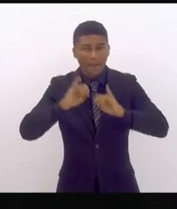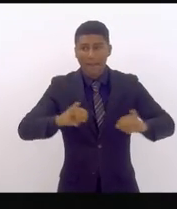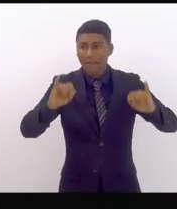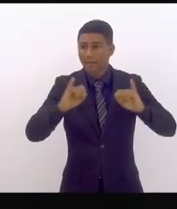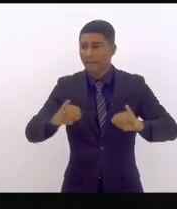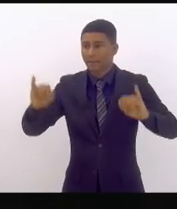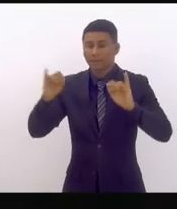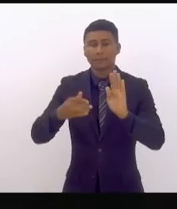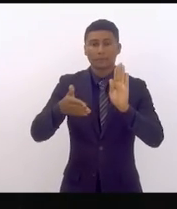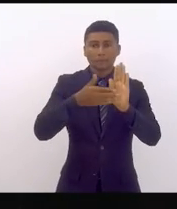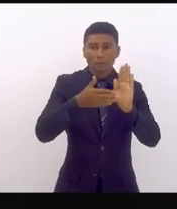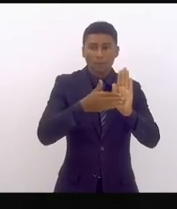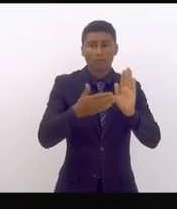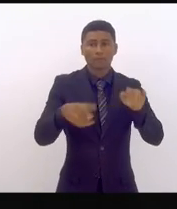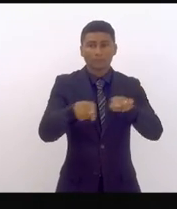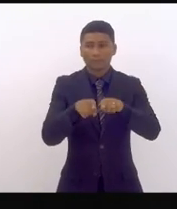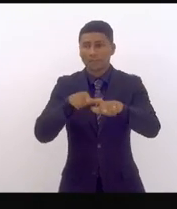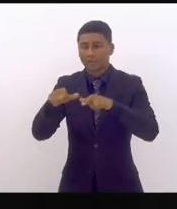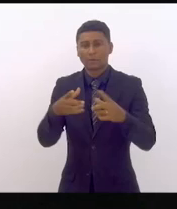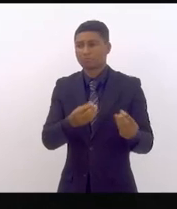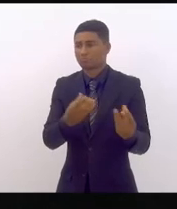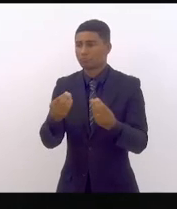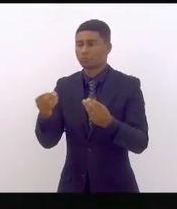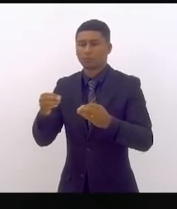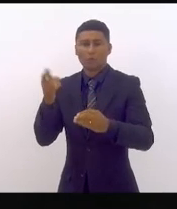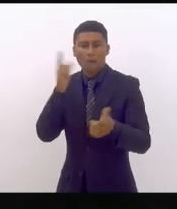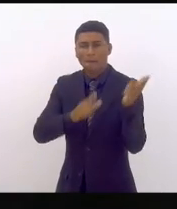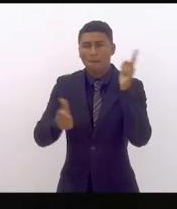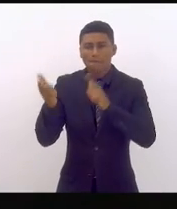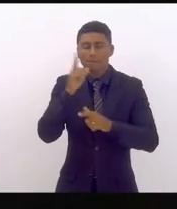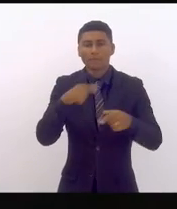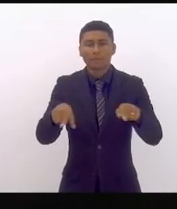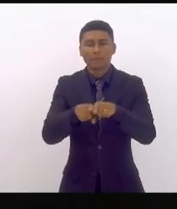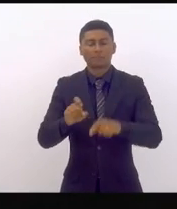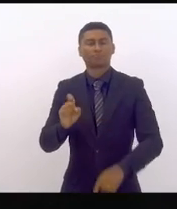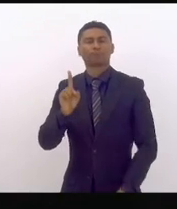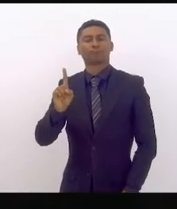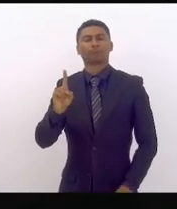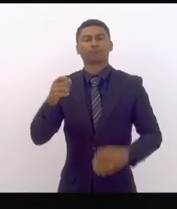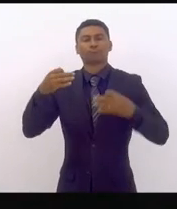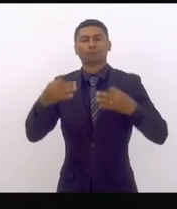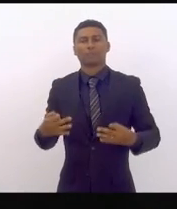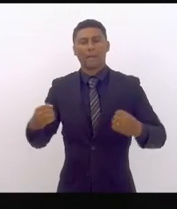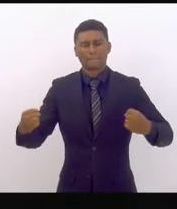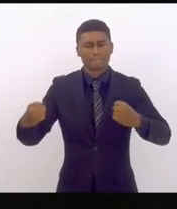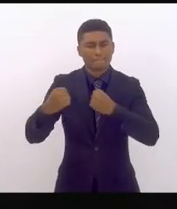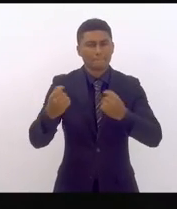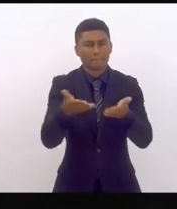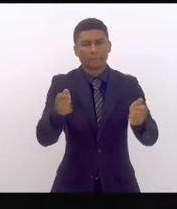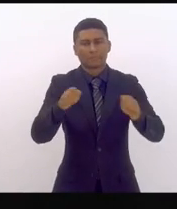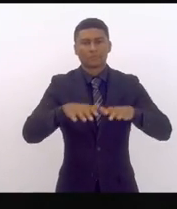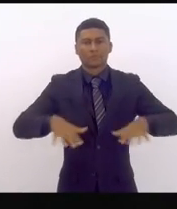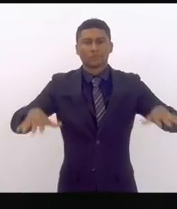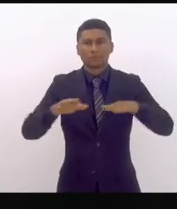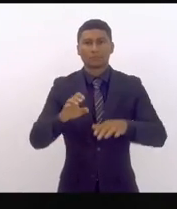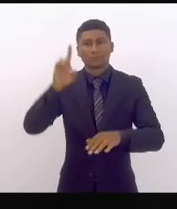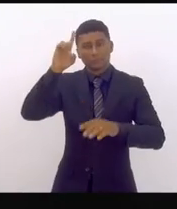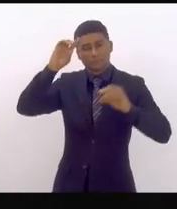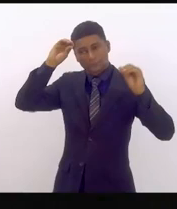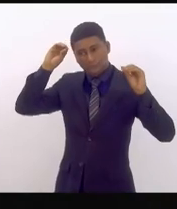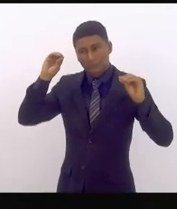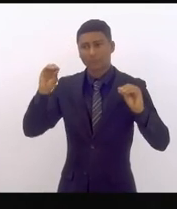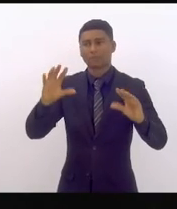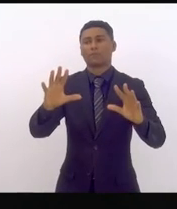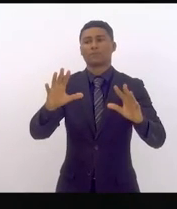realizações e acima de tudo andando de cabeça erguida grande abraço a todos e que Deus abençoe